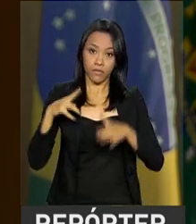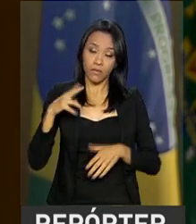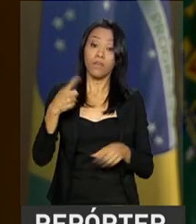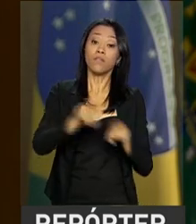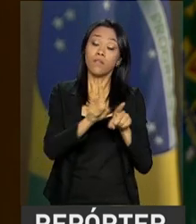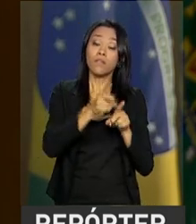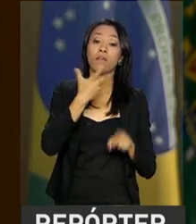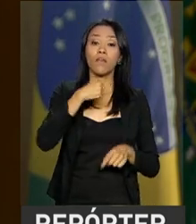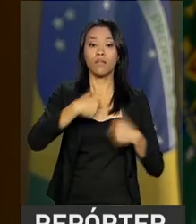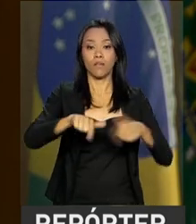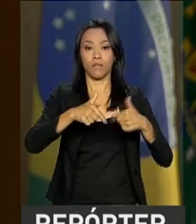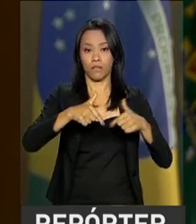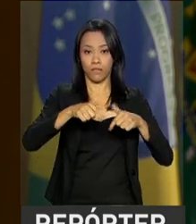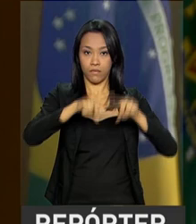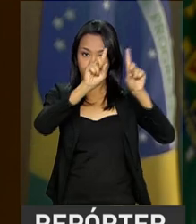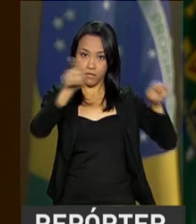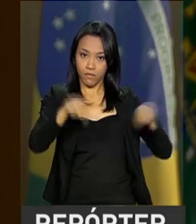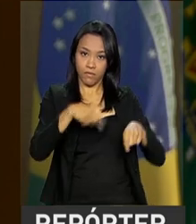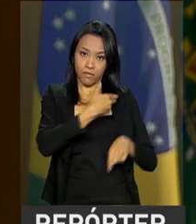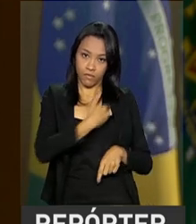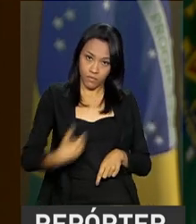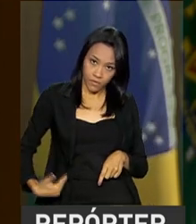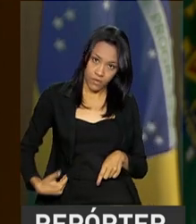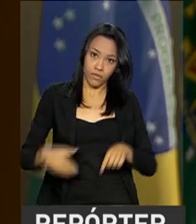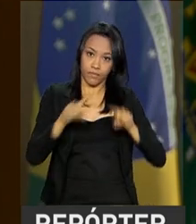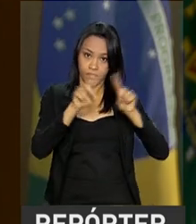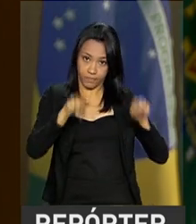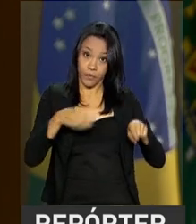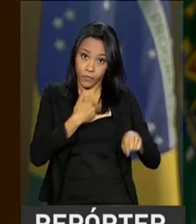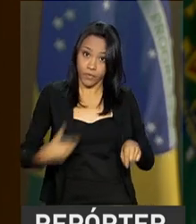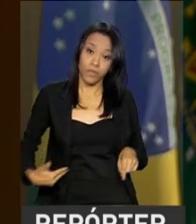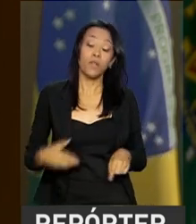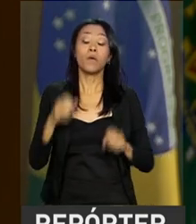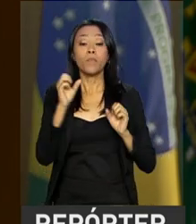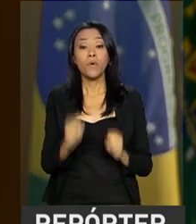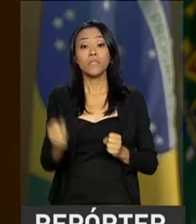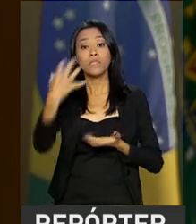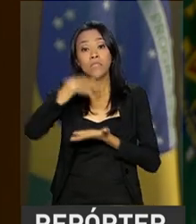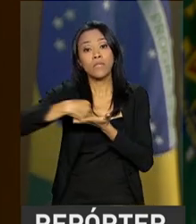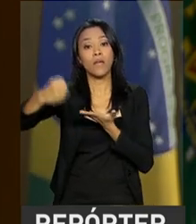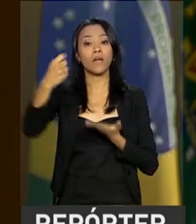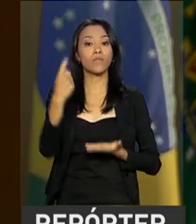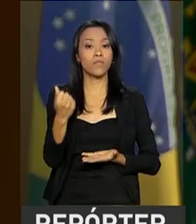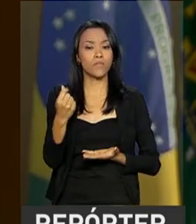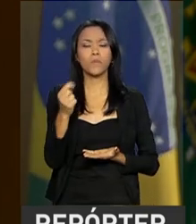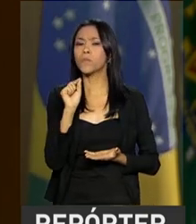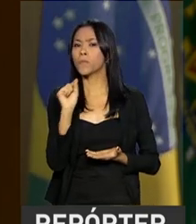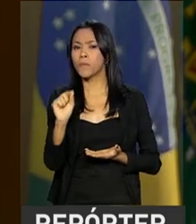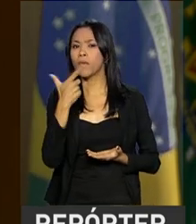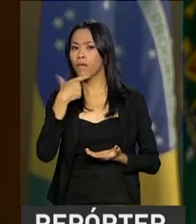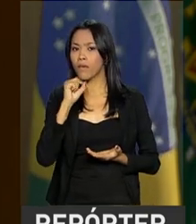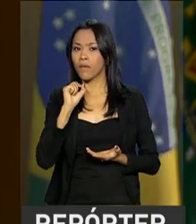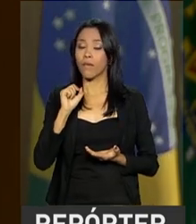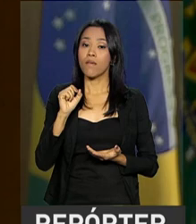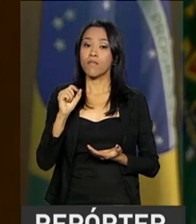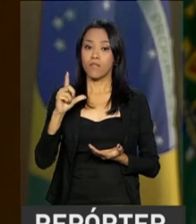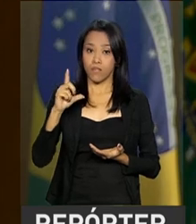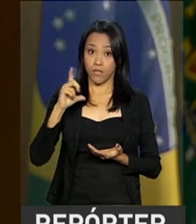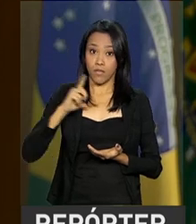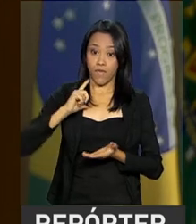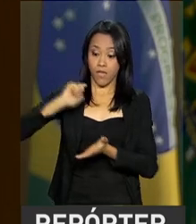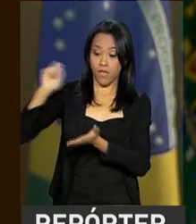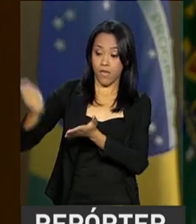público podem retirar os recursos da conta individual os trabalhadores que tiveram carteira